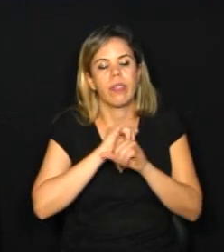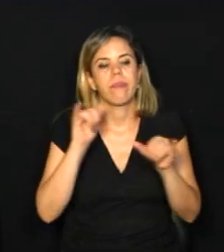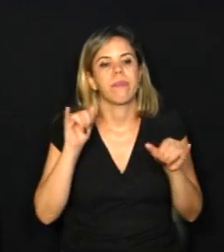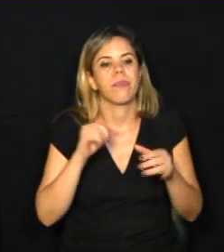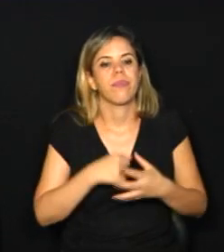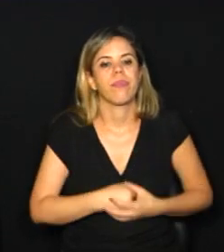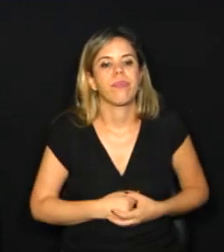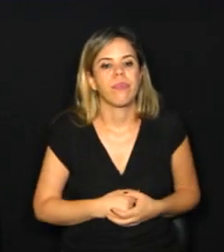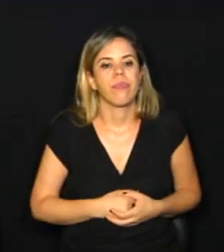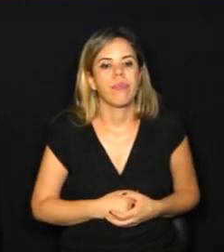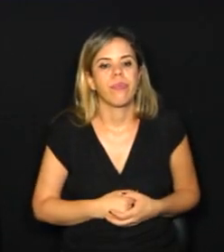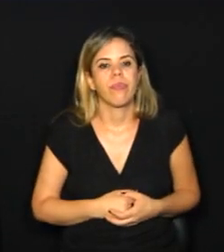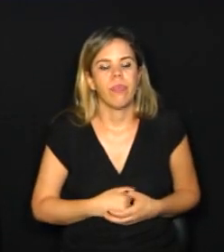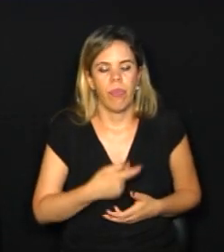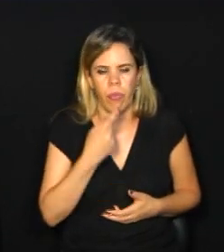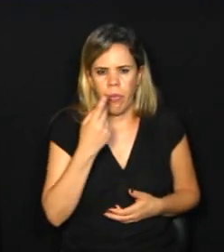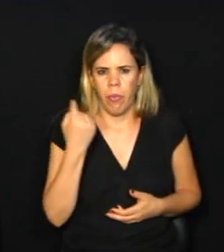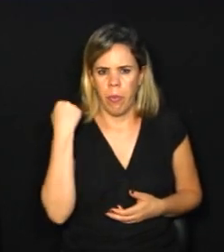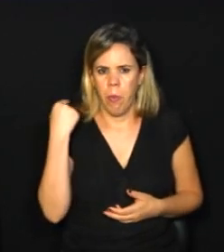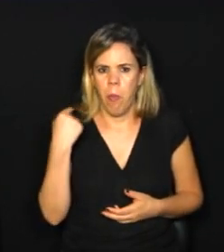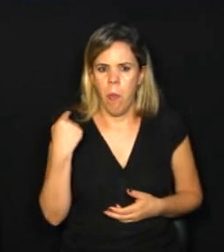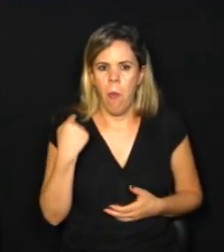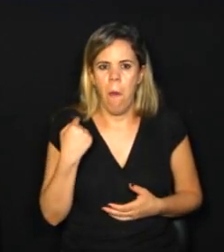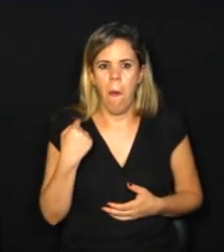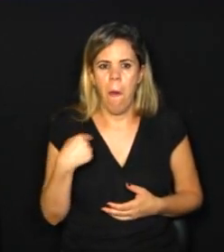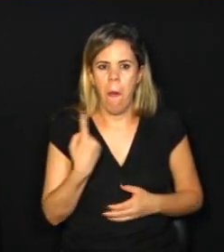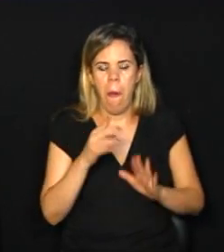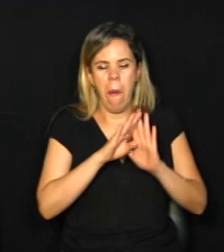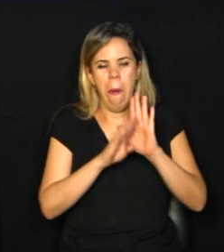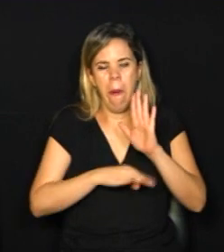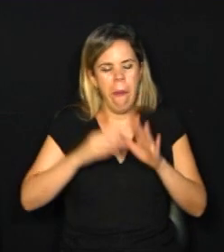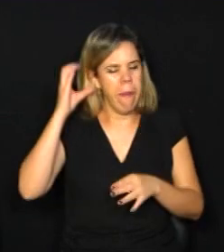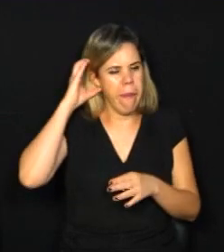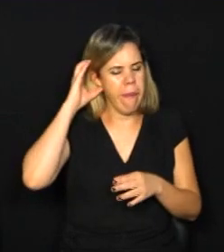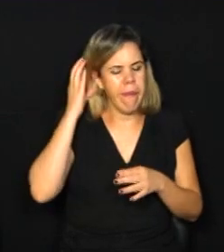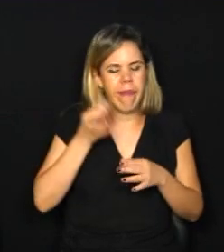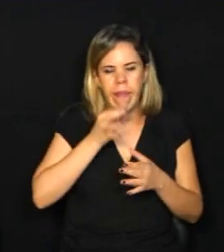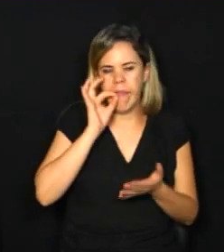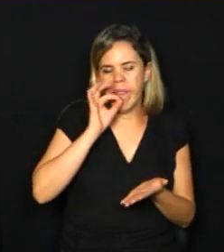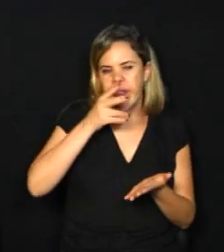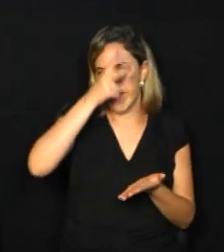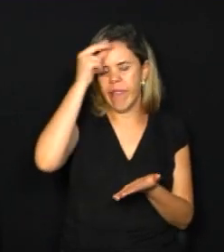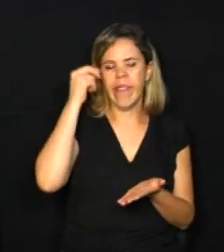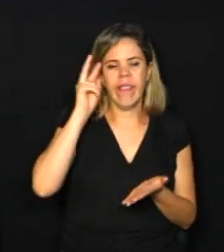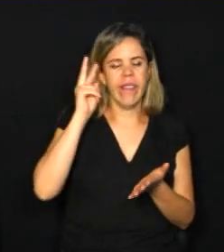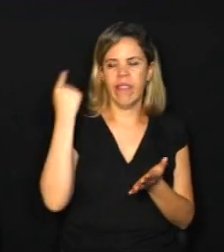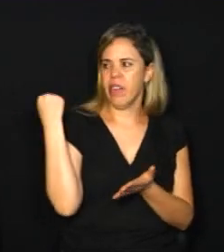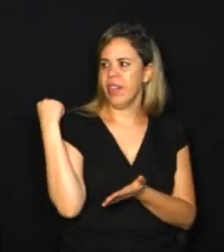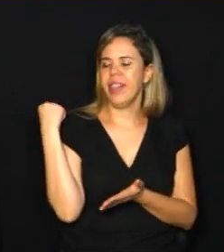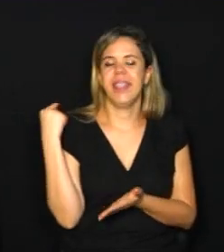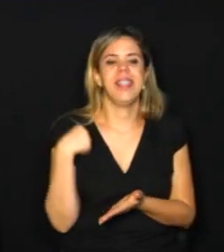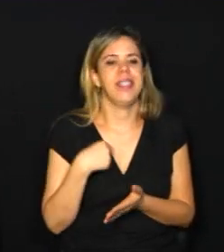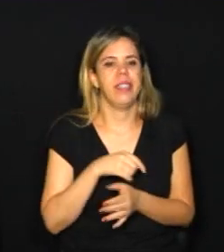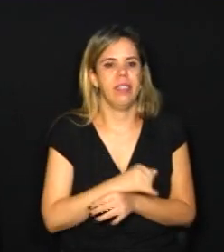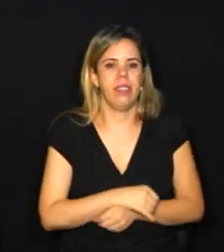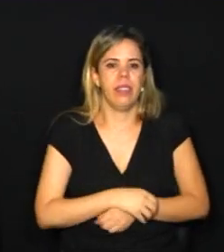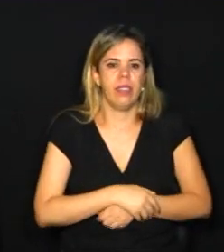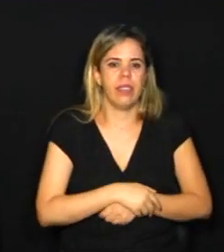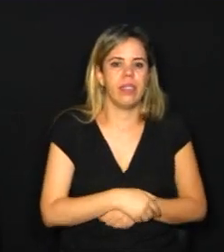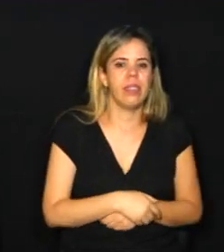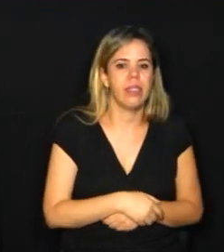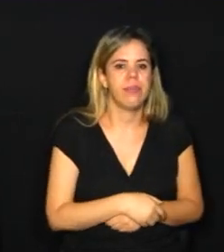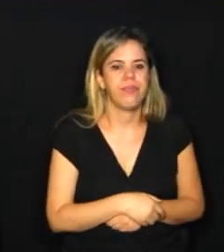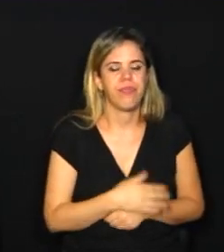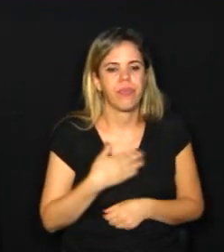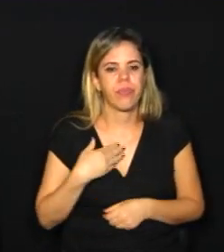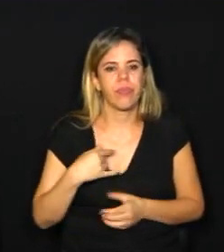Eu falei no nosso programa de rádio, Café com o Prefeito, na segunda-feira, que mandaria